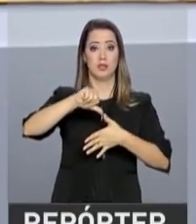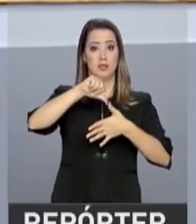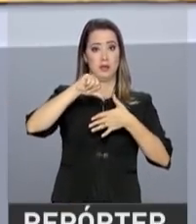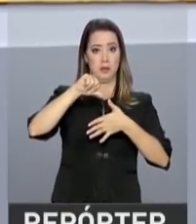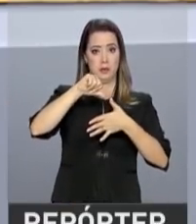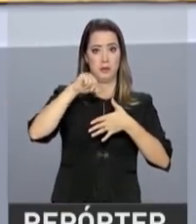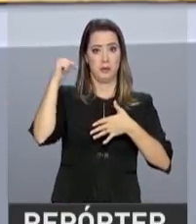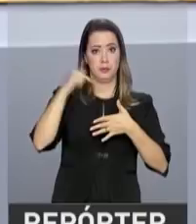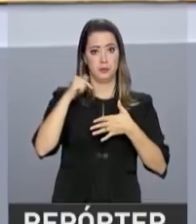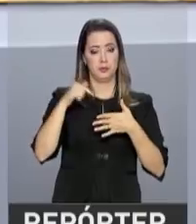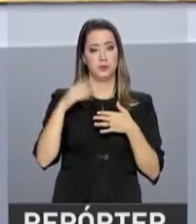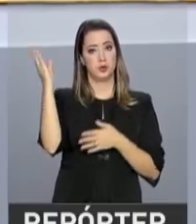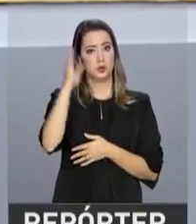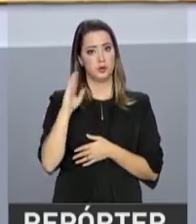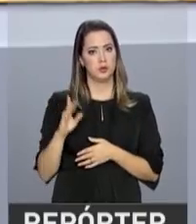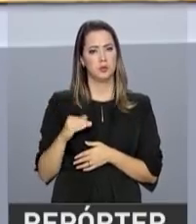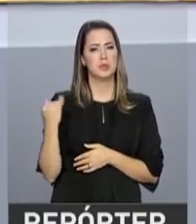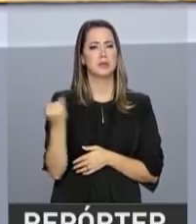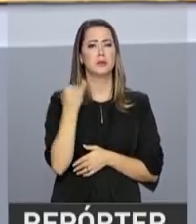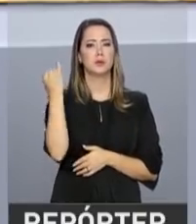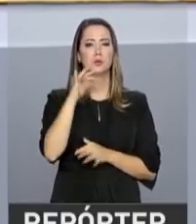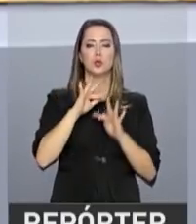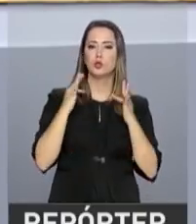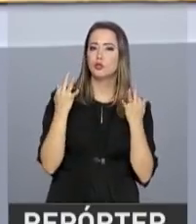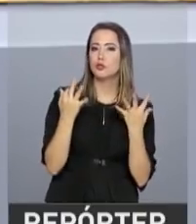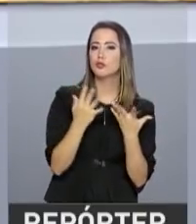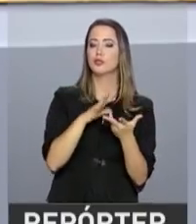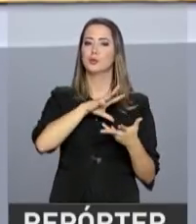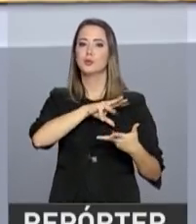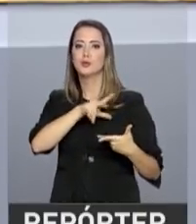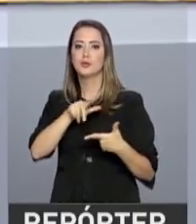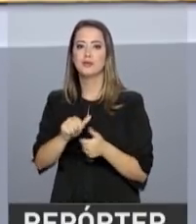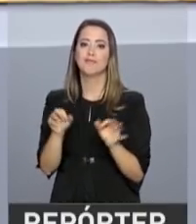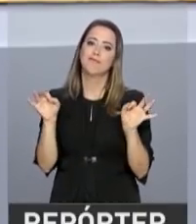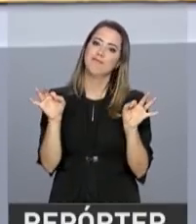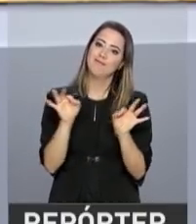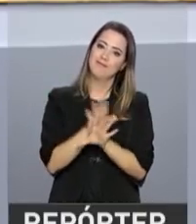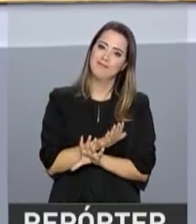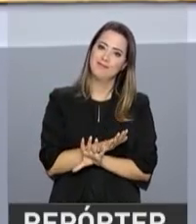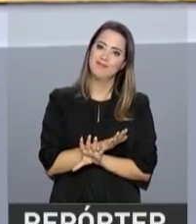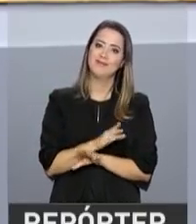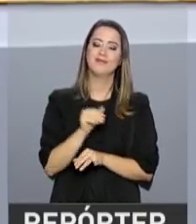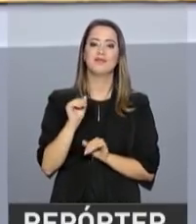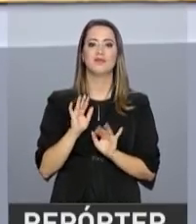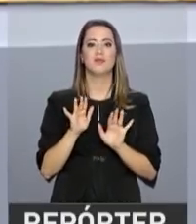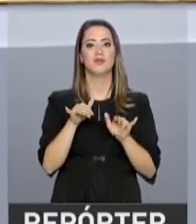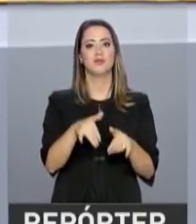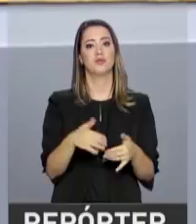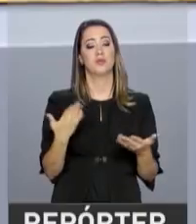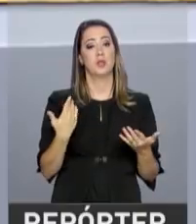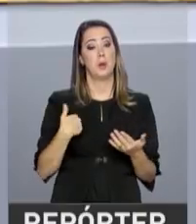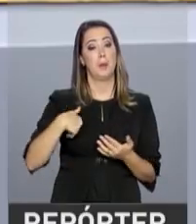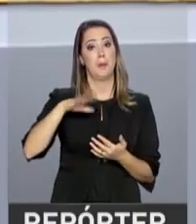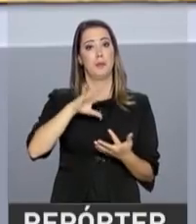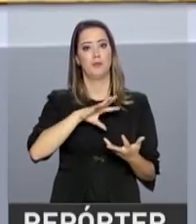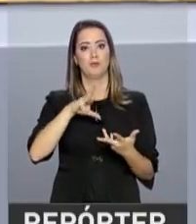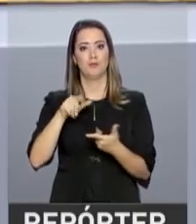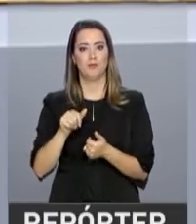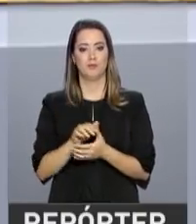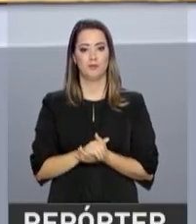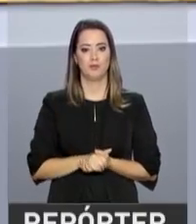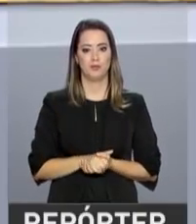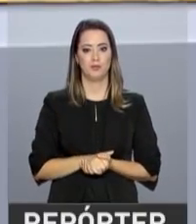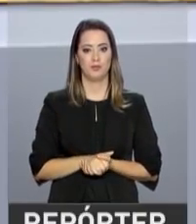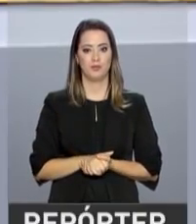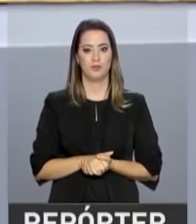sul. E o Brasil correspondeu às expectativas. O Fórum Mundial da Água em Brasília termina como o maior já